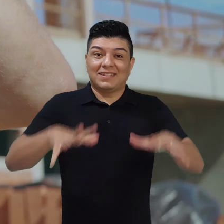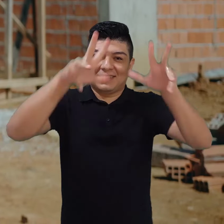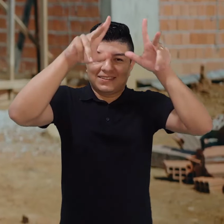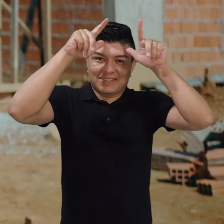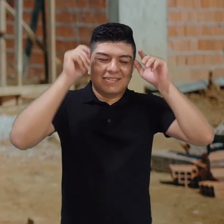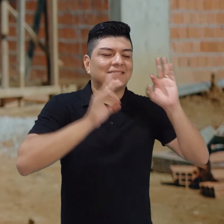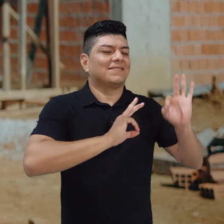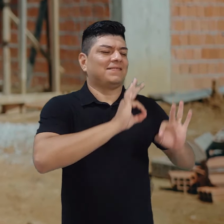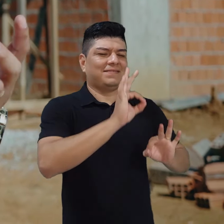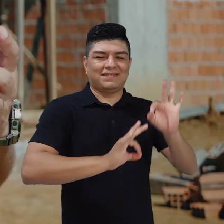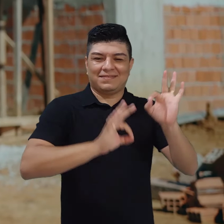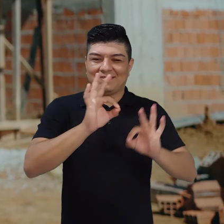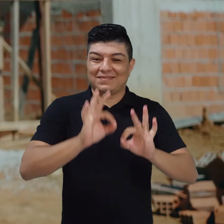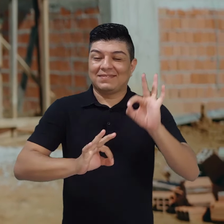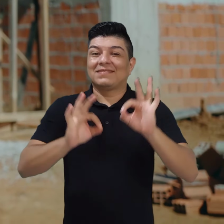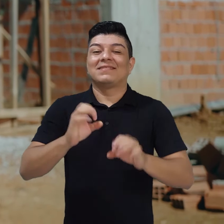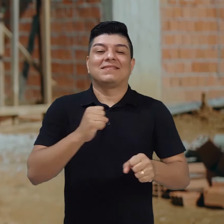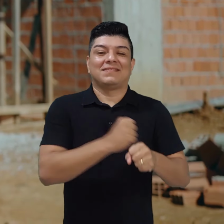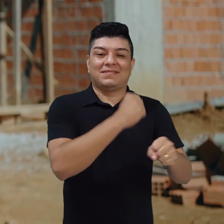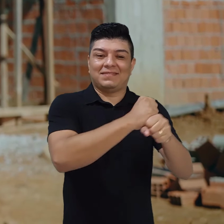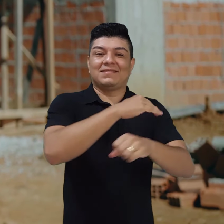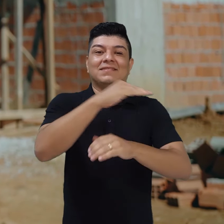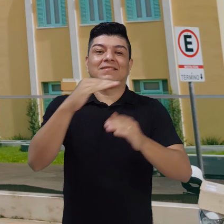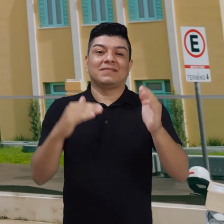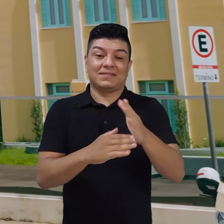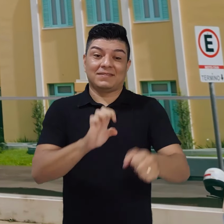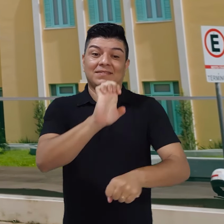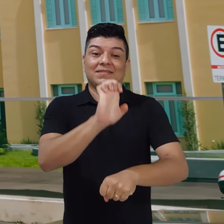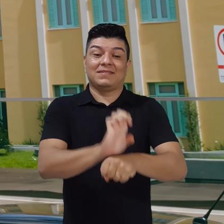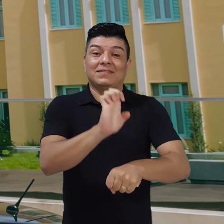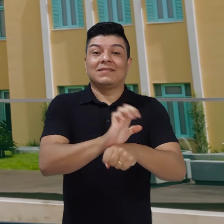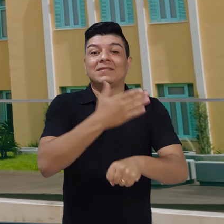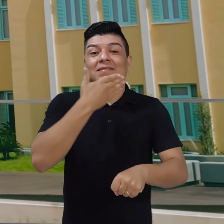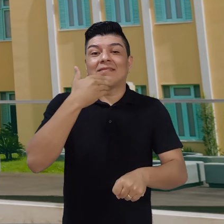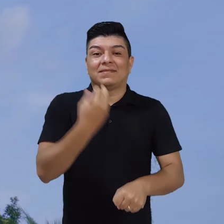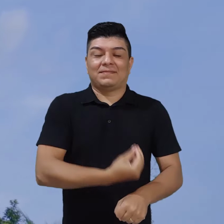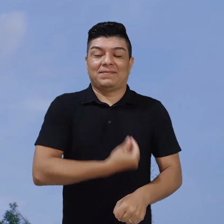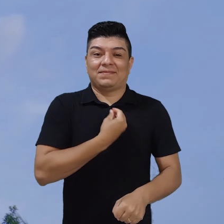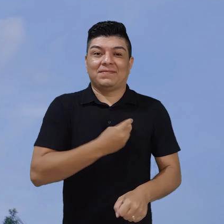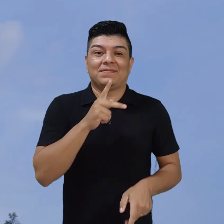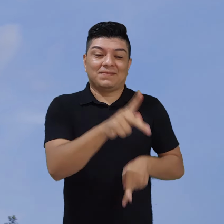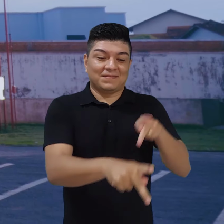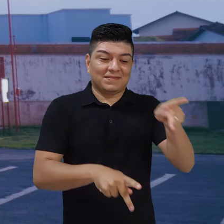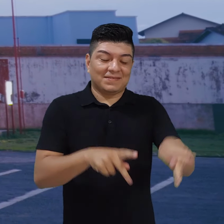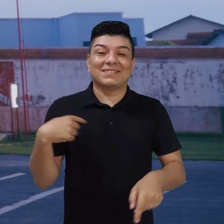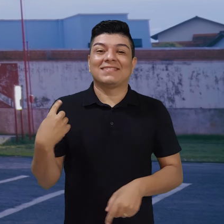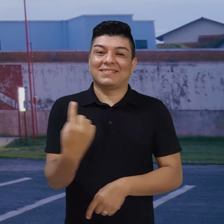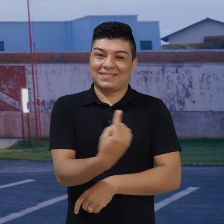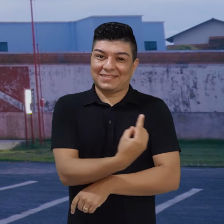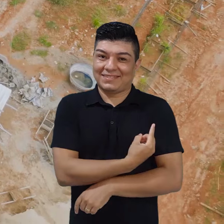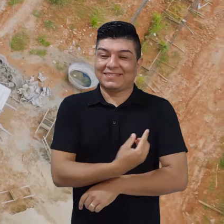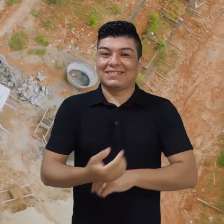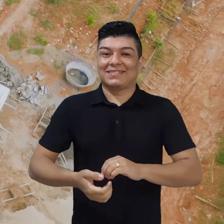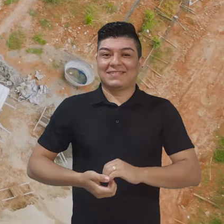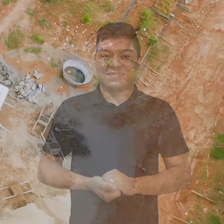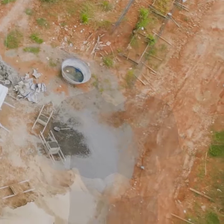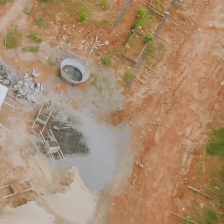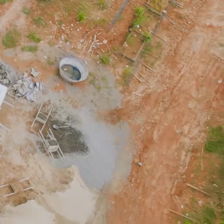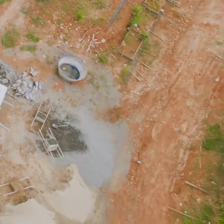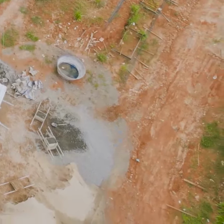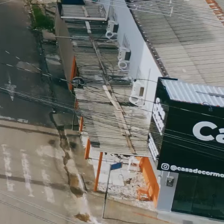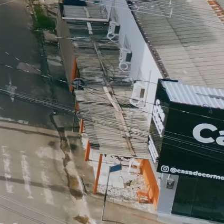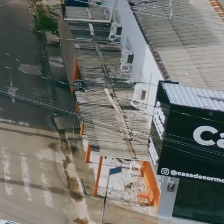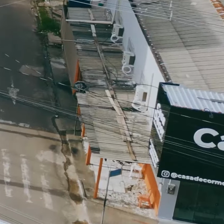O governo do Acre está realizando grandes obras por todo o estado. Obras que estão melhorando a vida da nossa gente.